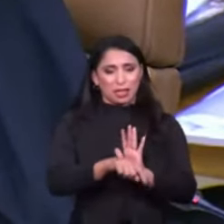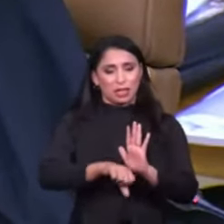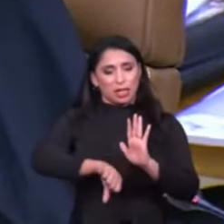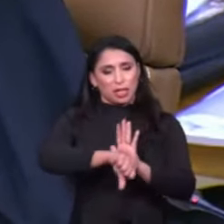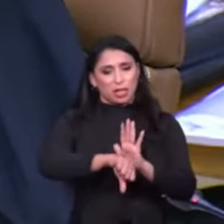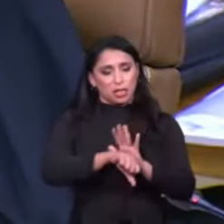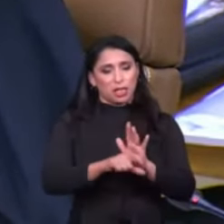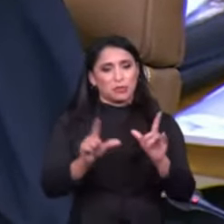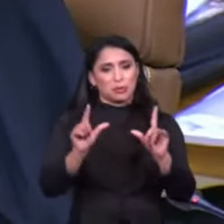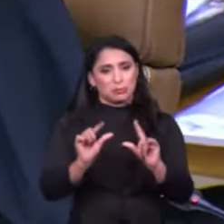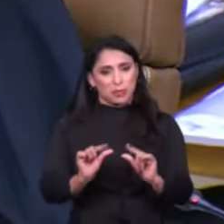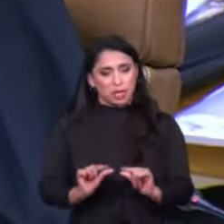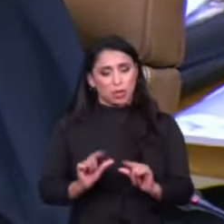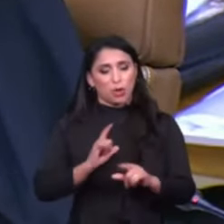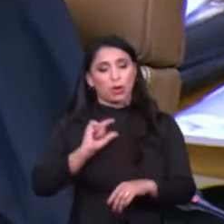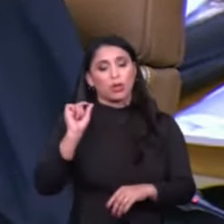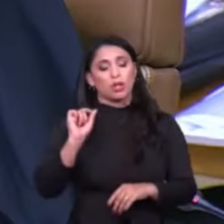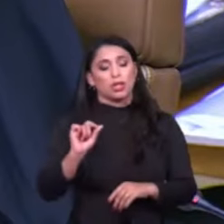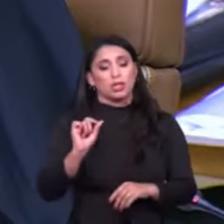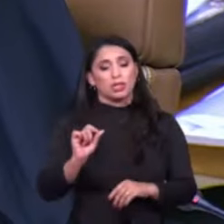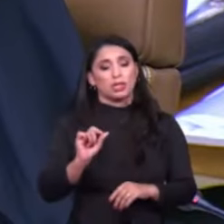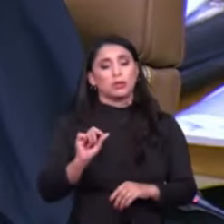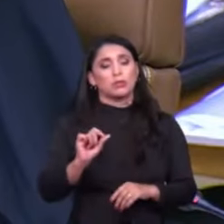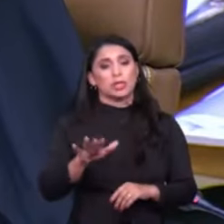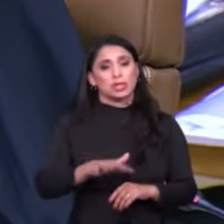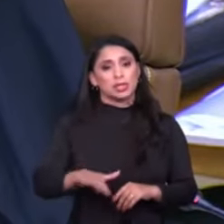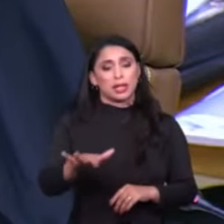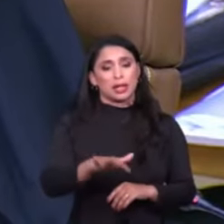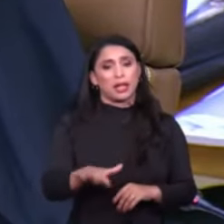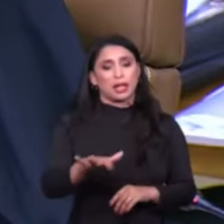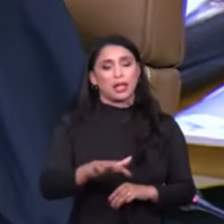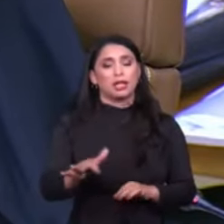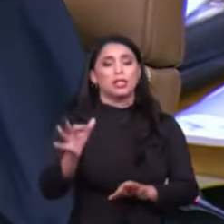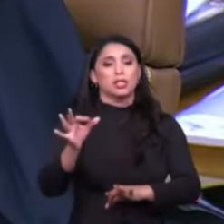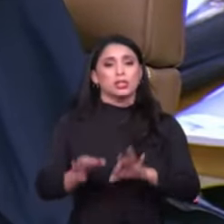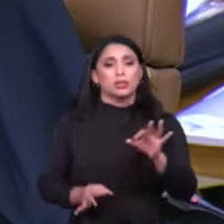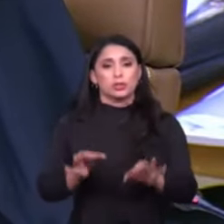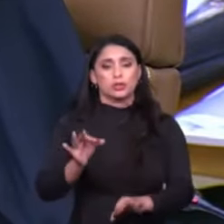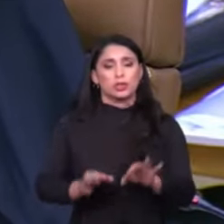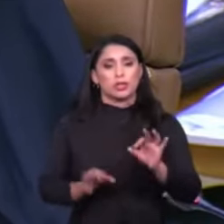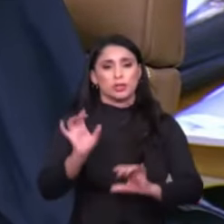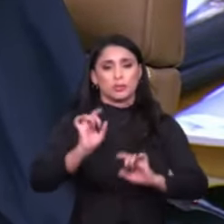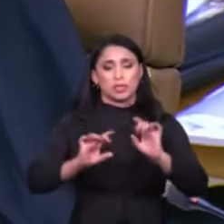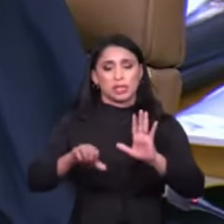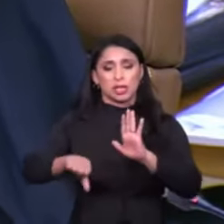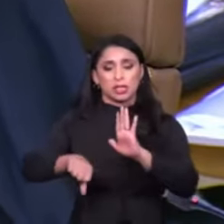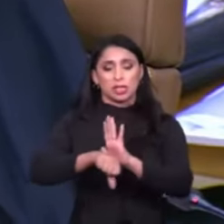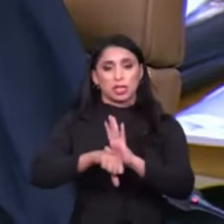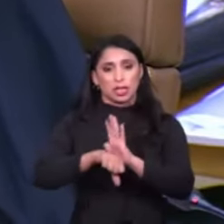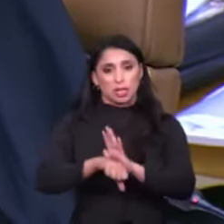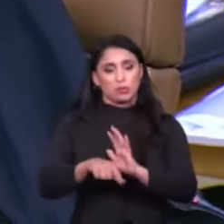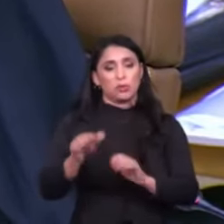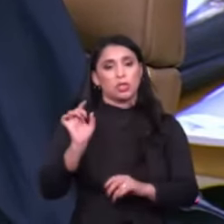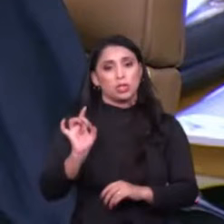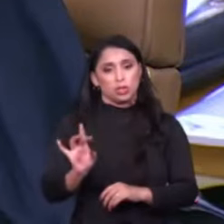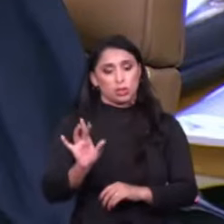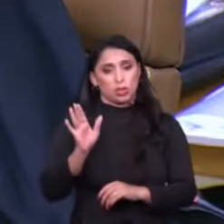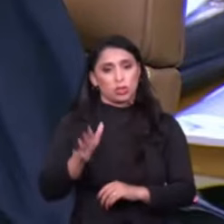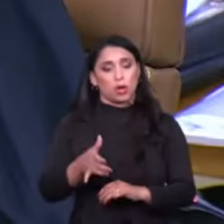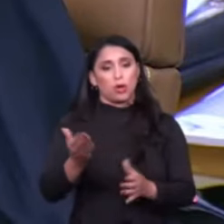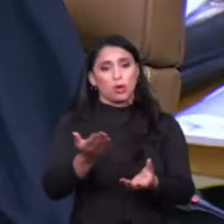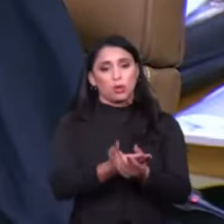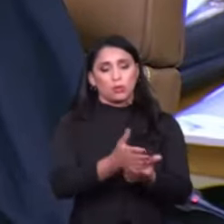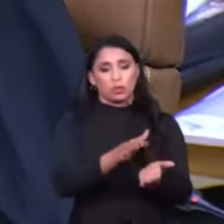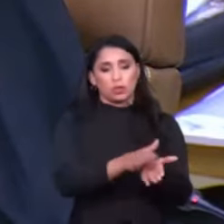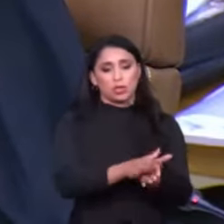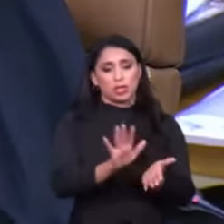penal se desenvolve em procedimento específico no âmbito dos juizados especiais criminais, podendo o processo ser evitado por meio de